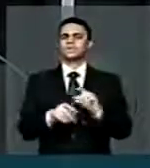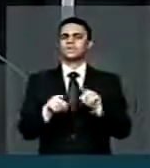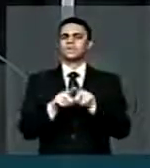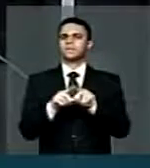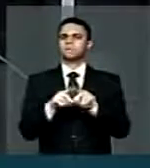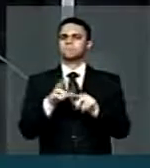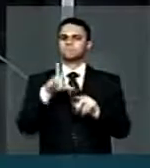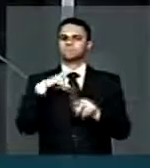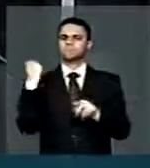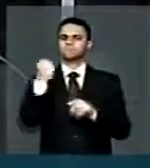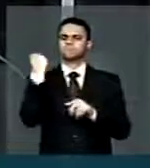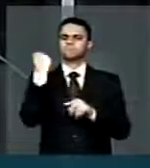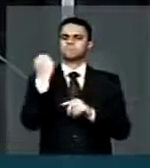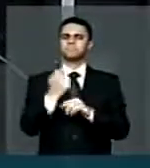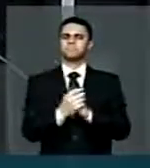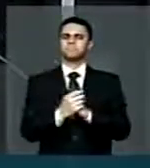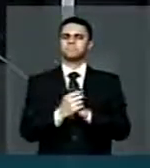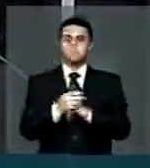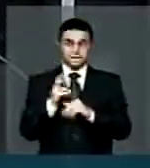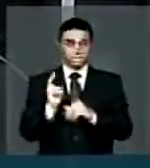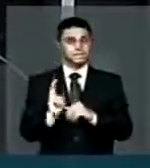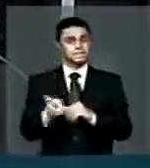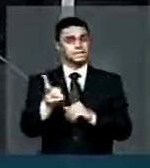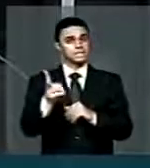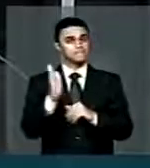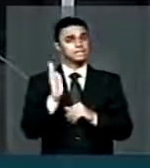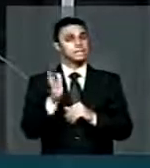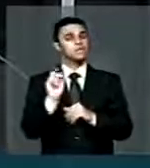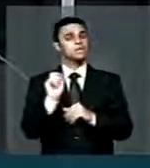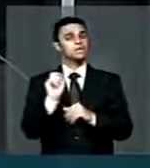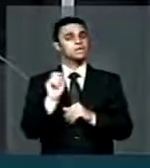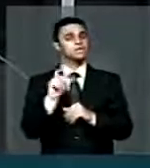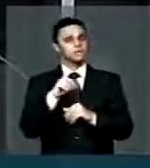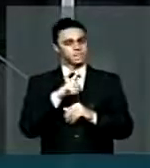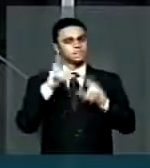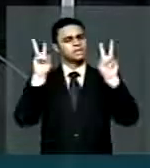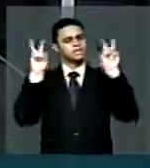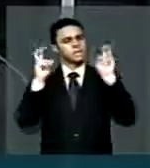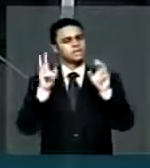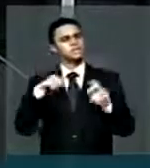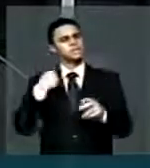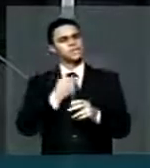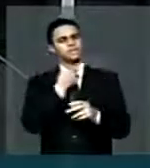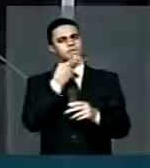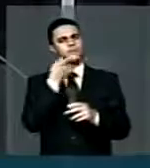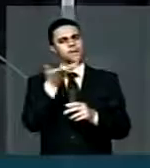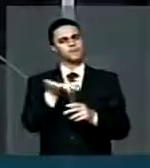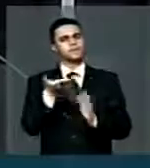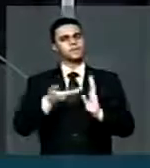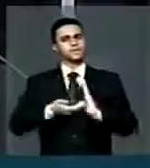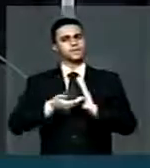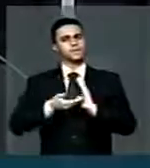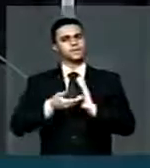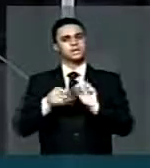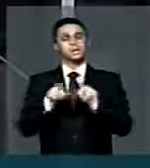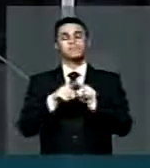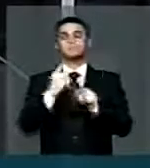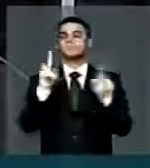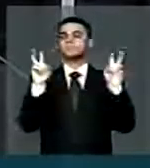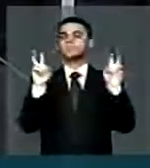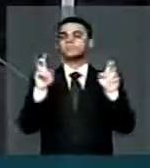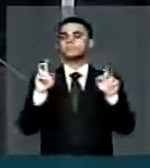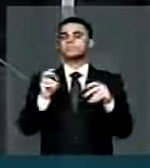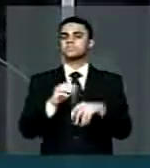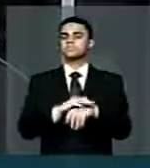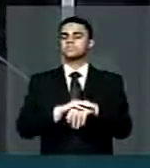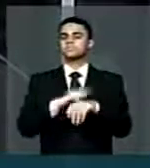sucesso. Desde sempre é tema recorrente nesta casa e assunto do mais